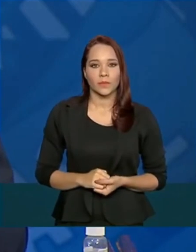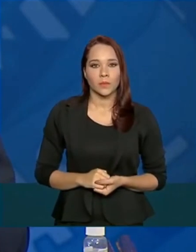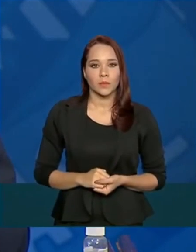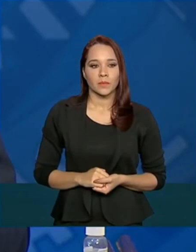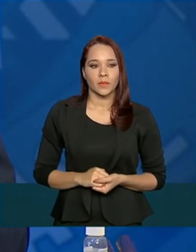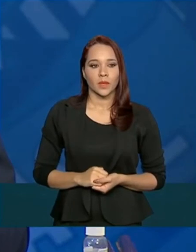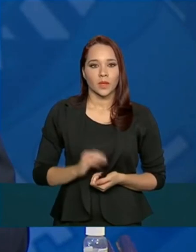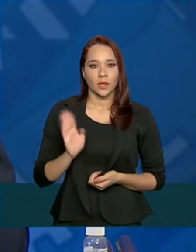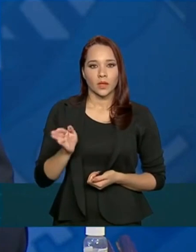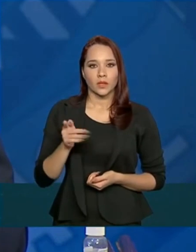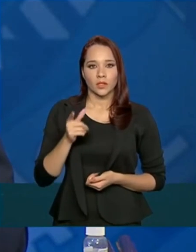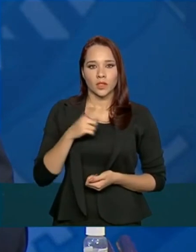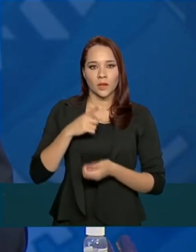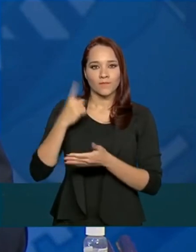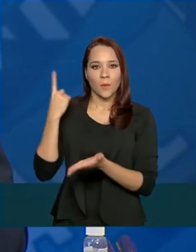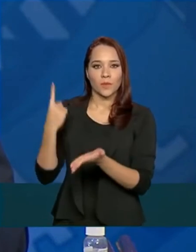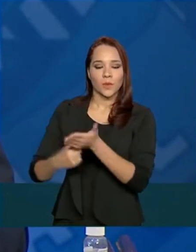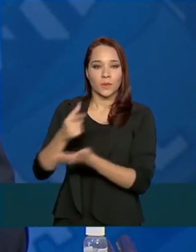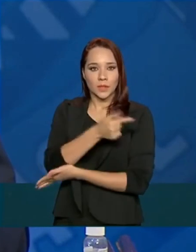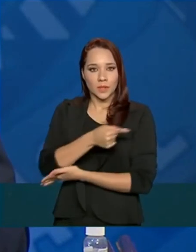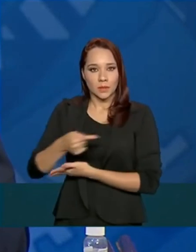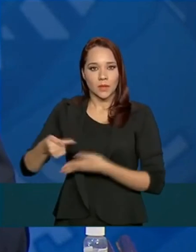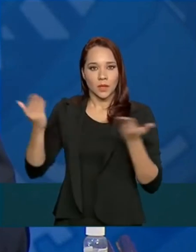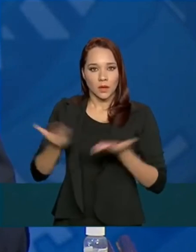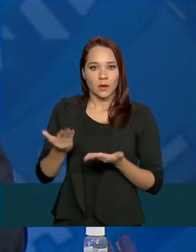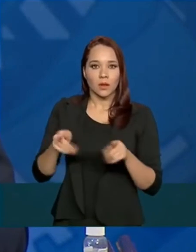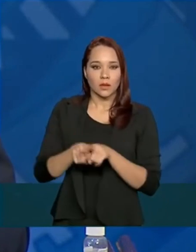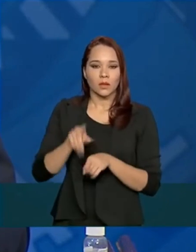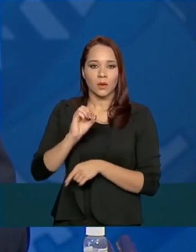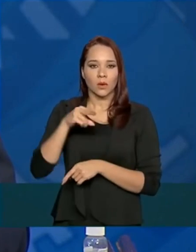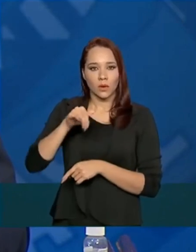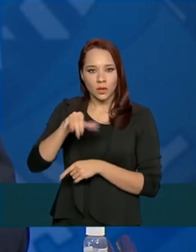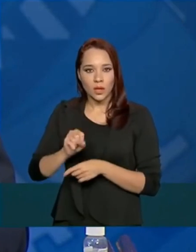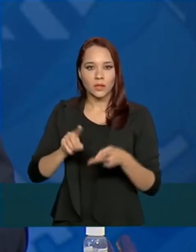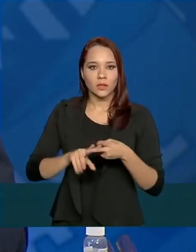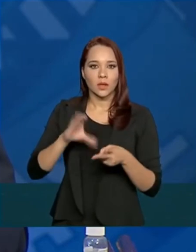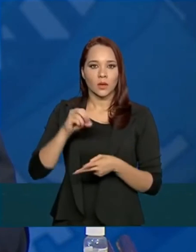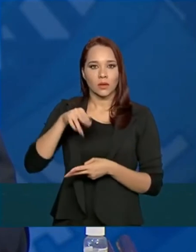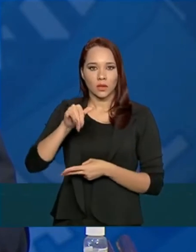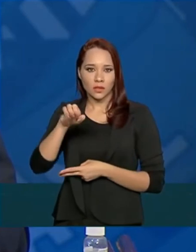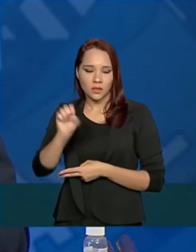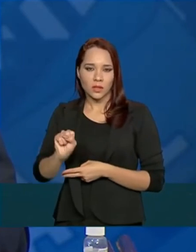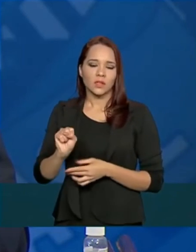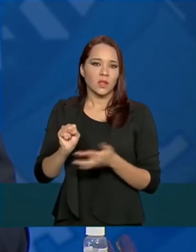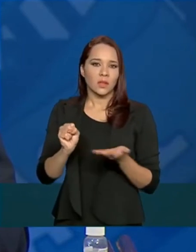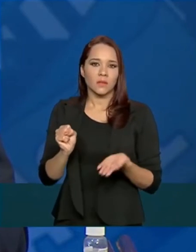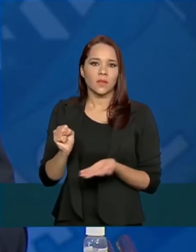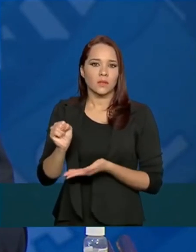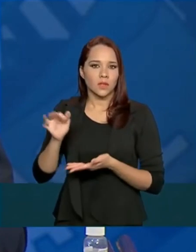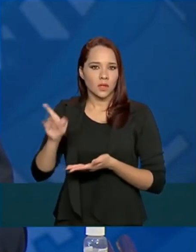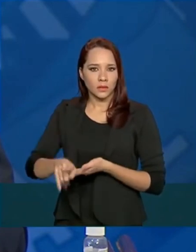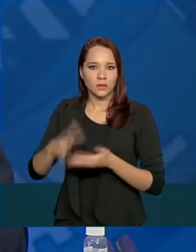e pactuamos nessa semana que passou, tanto com o CONAS como com o CONASEMS,